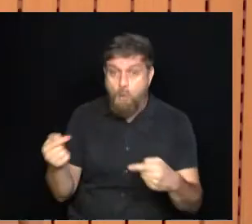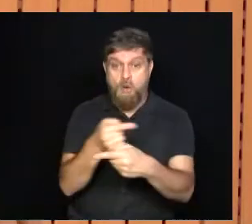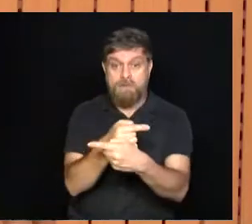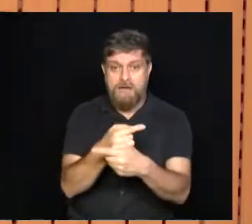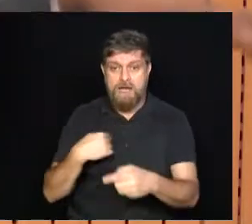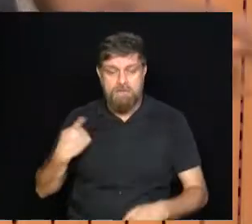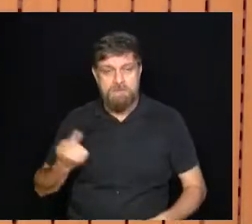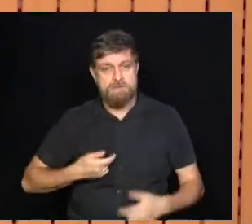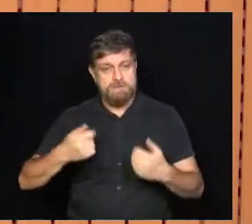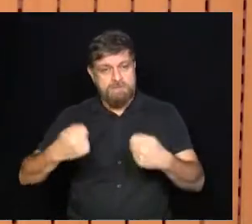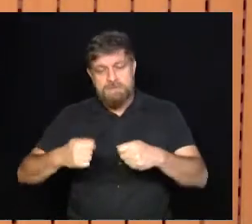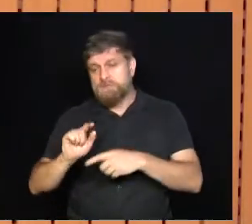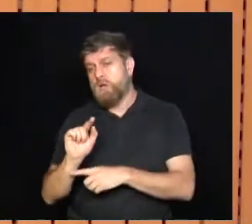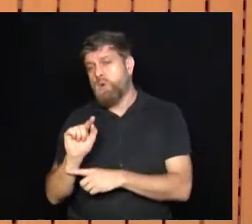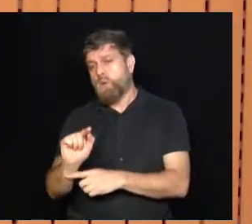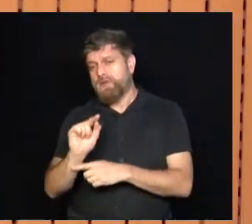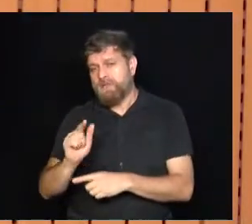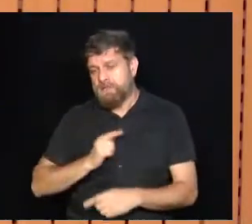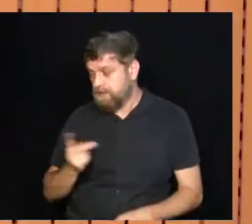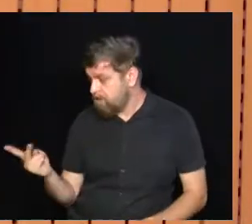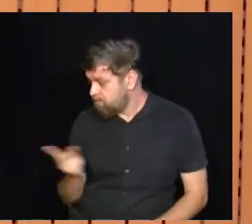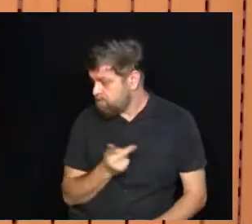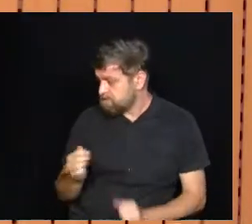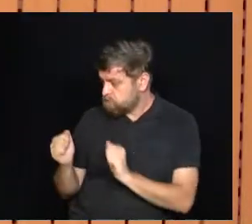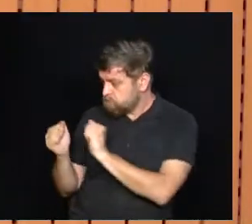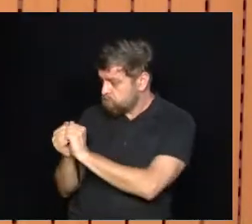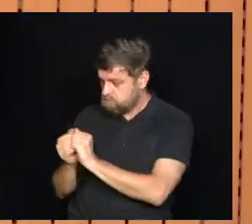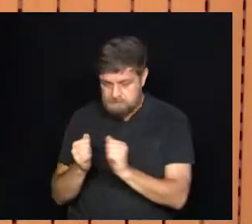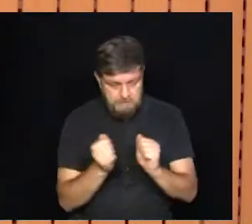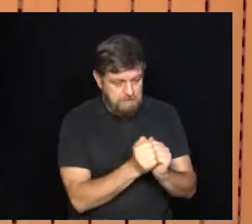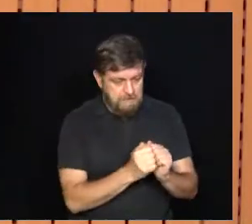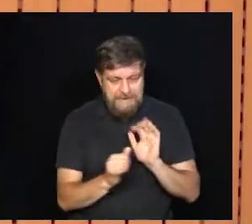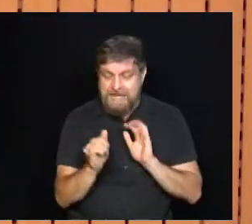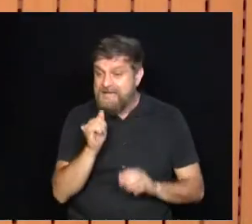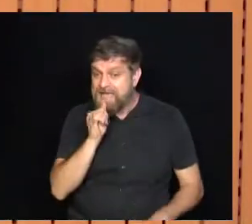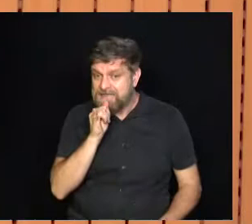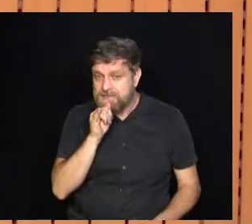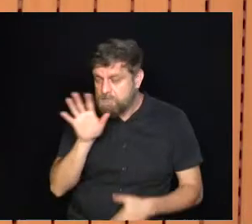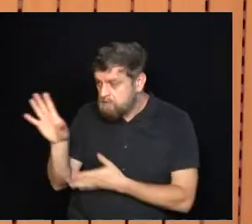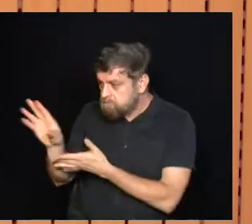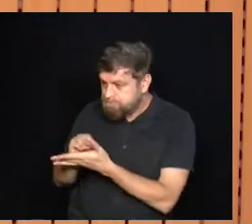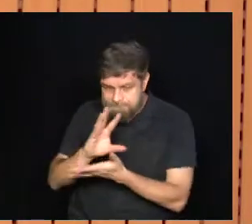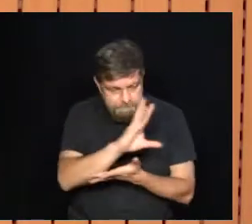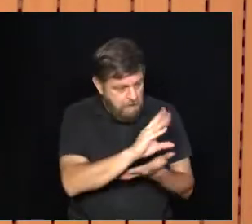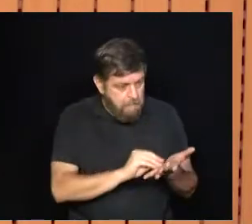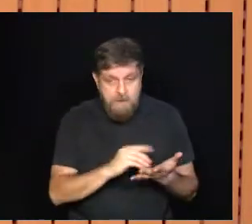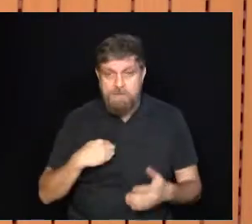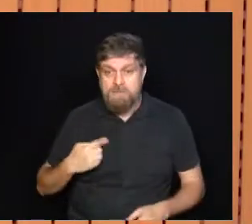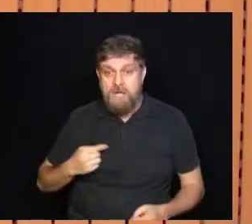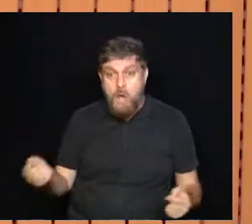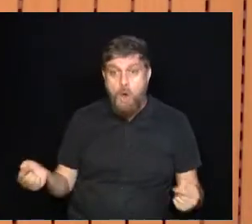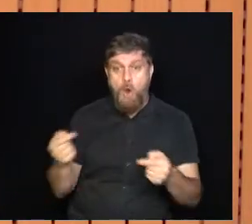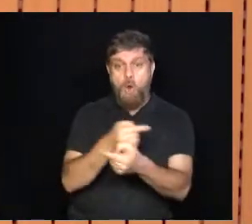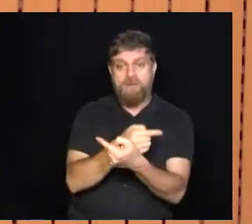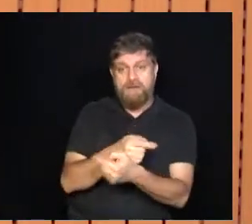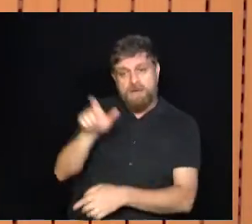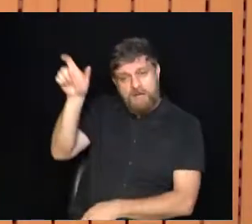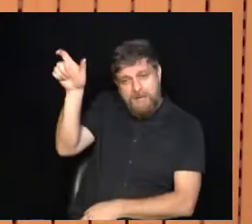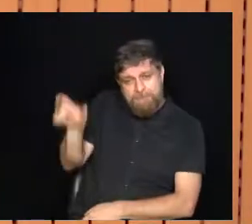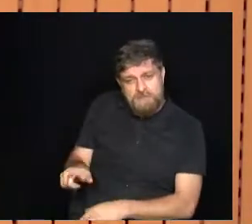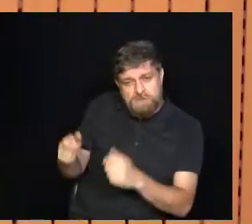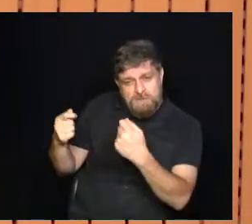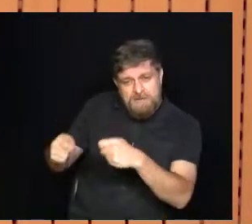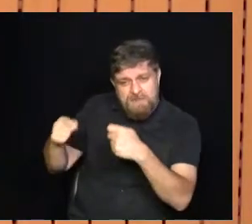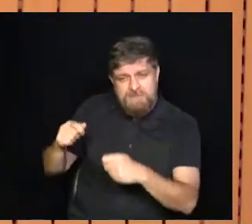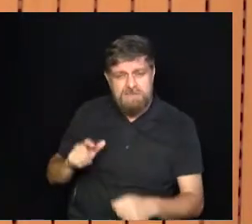gente tem, né, com vocês aqui, vários exemplos de situações em que é exatamente o contrário. A pessoa tem que,